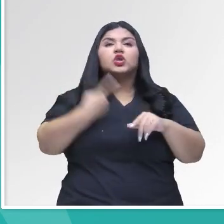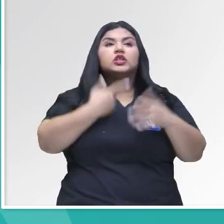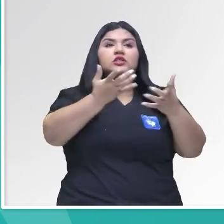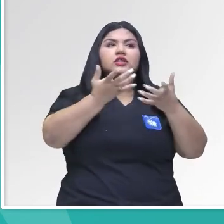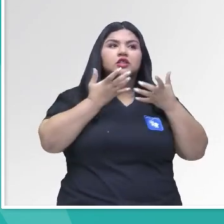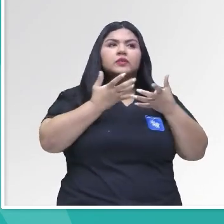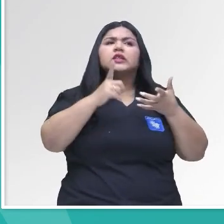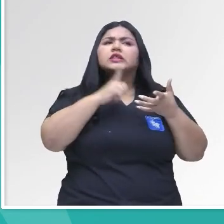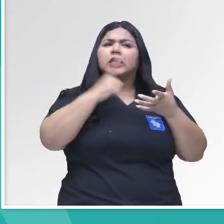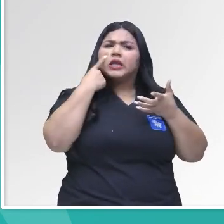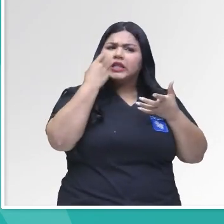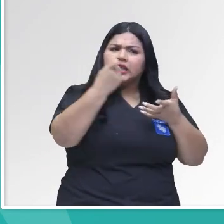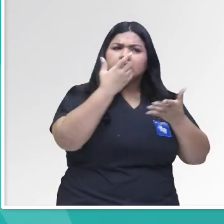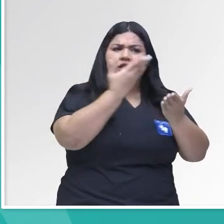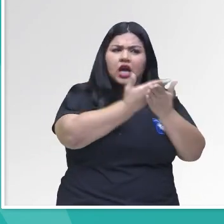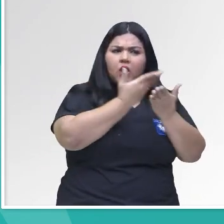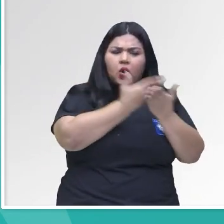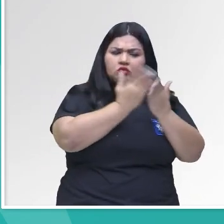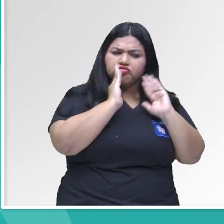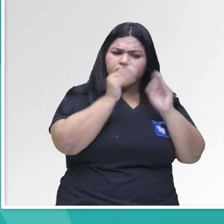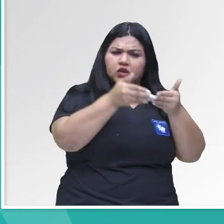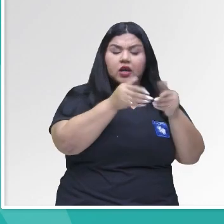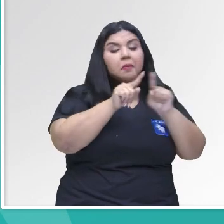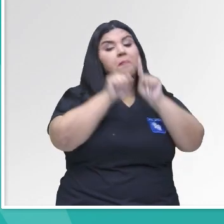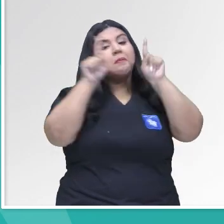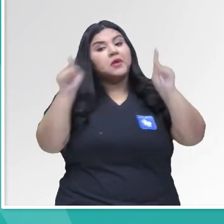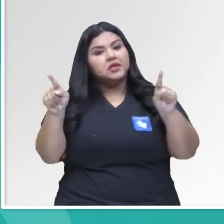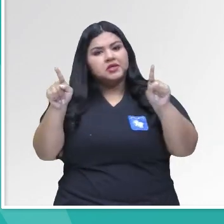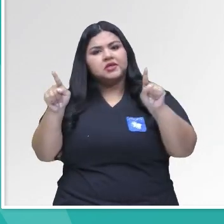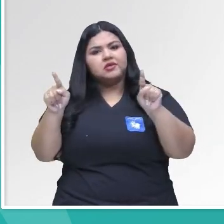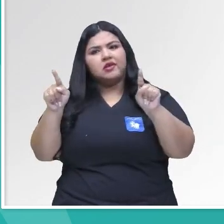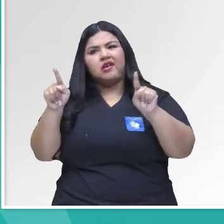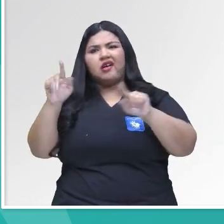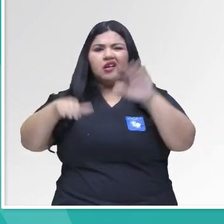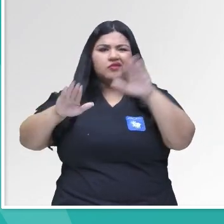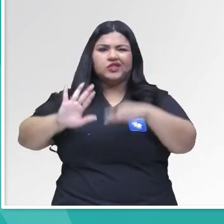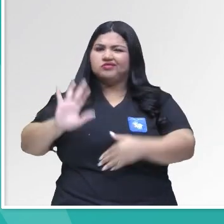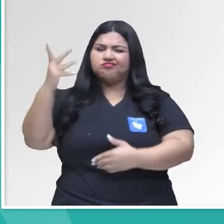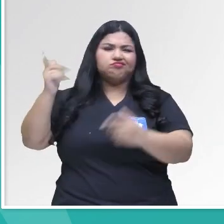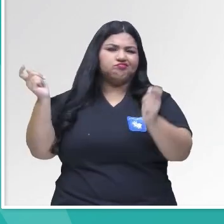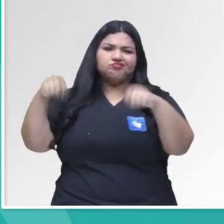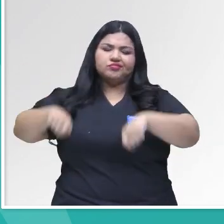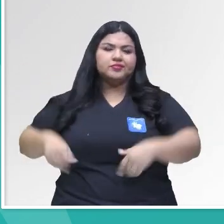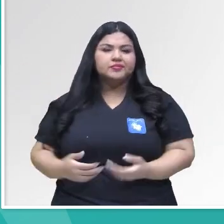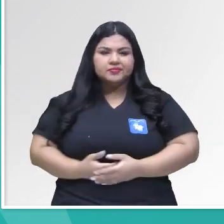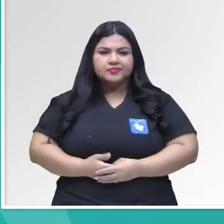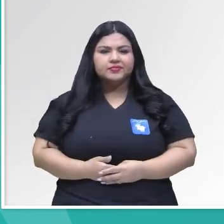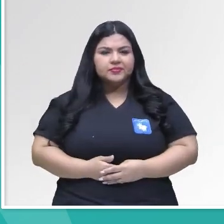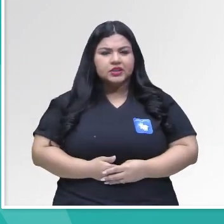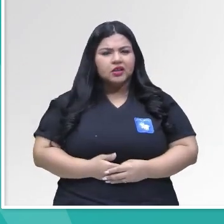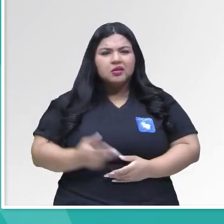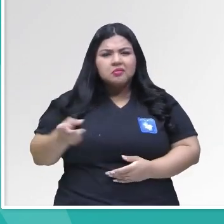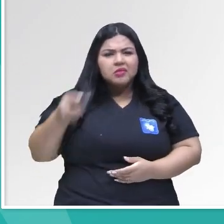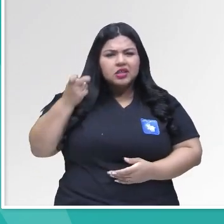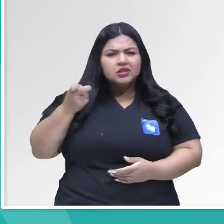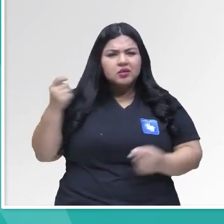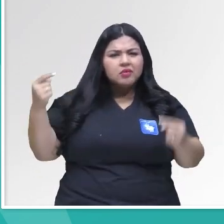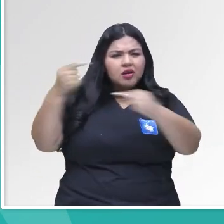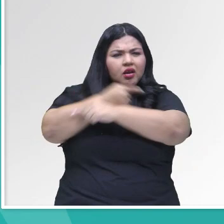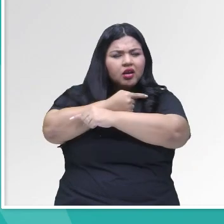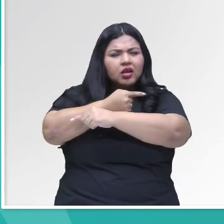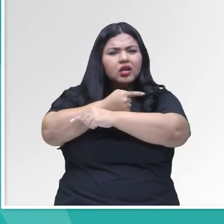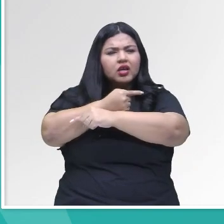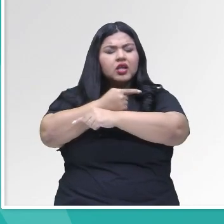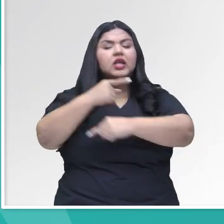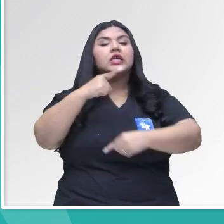tenham interesse nas aulas, mas nem sempre isso é possível. Percebeu a ideia contrária? Eu tenho